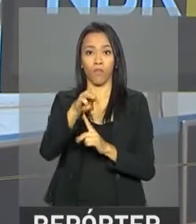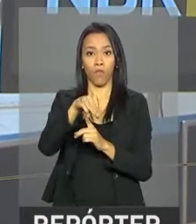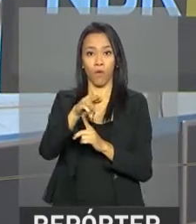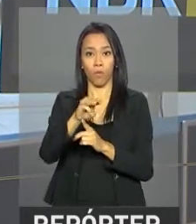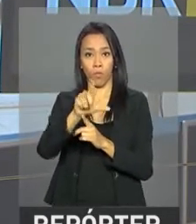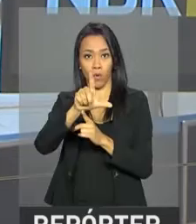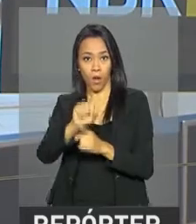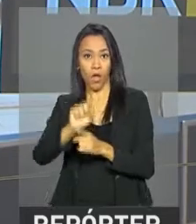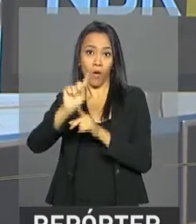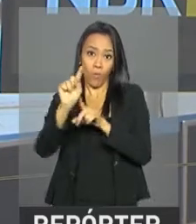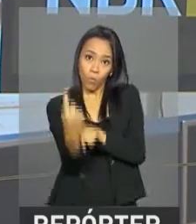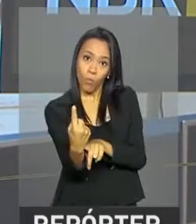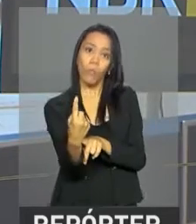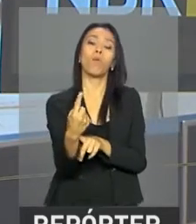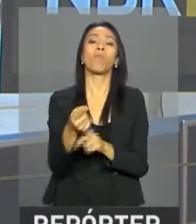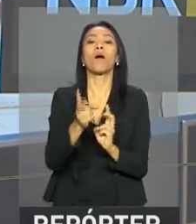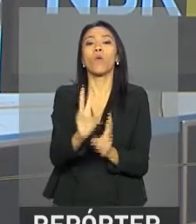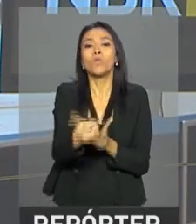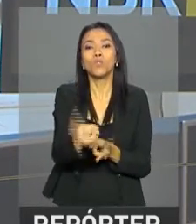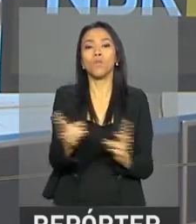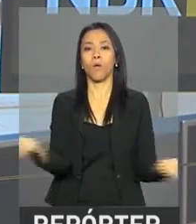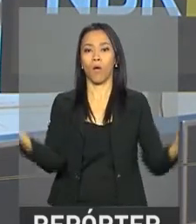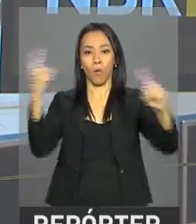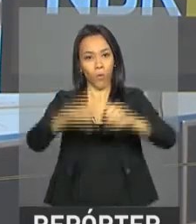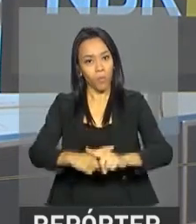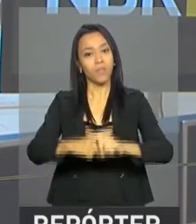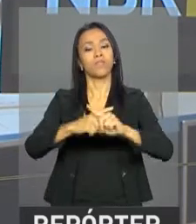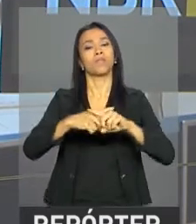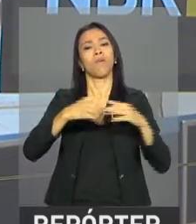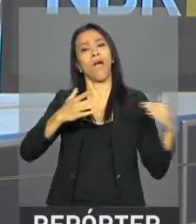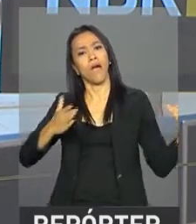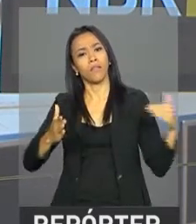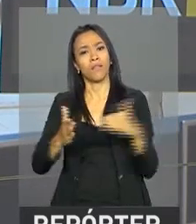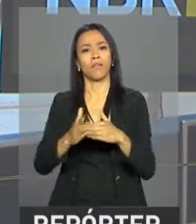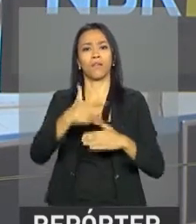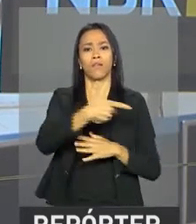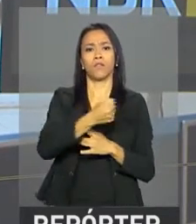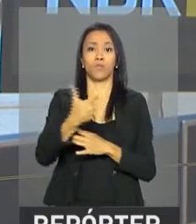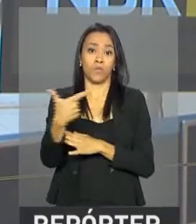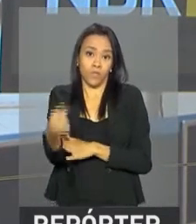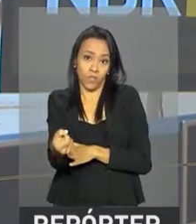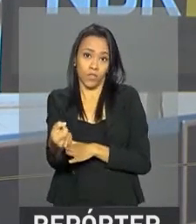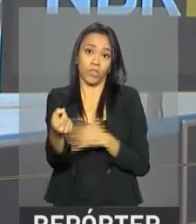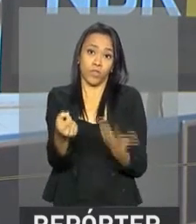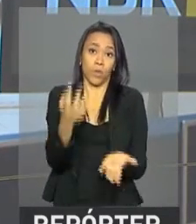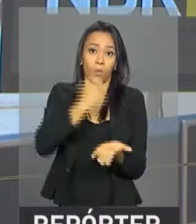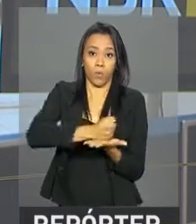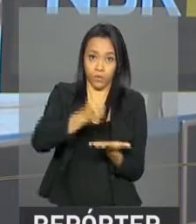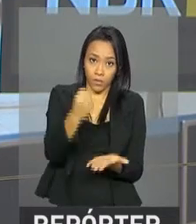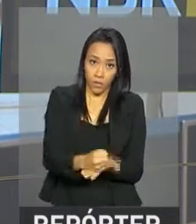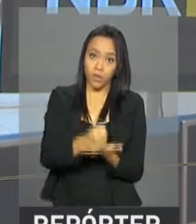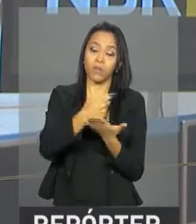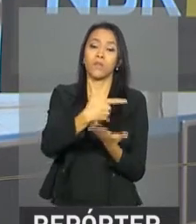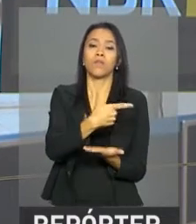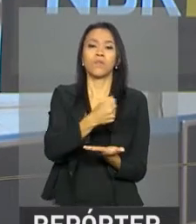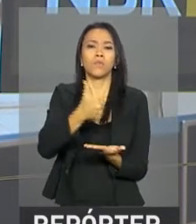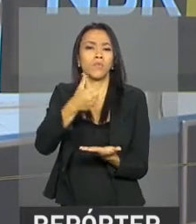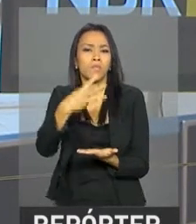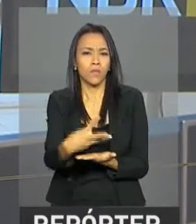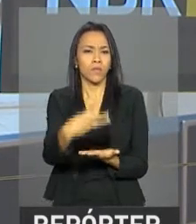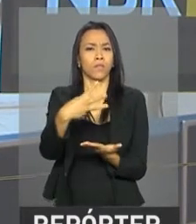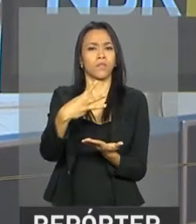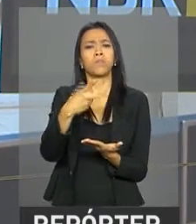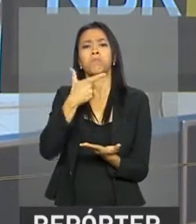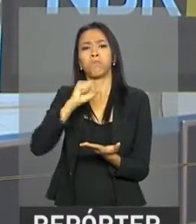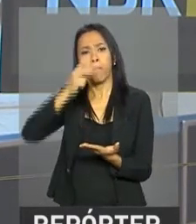ele mantenha a etapa brasileira da modalidade até 2020. O contrato firmado em 2013 com